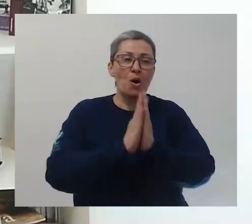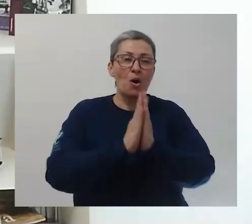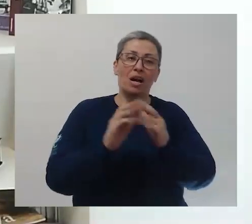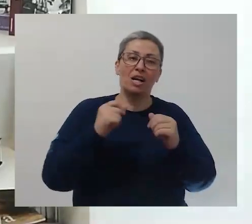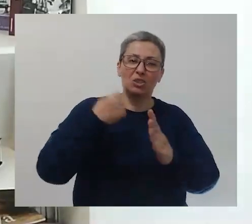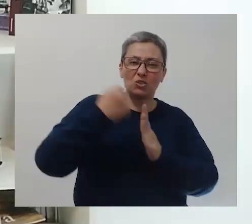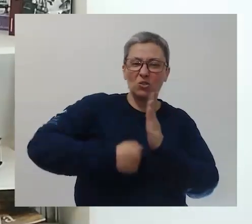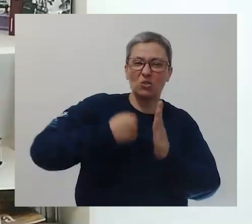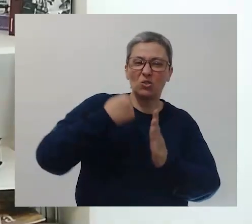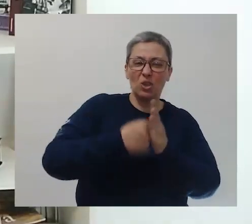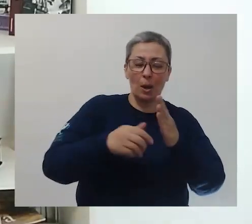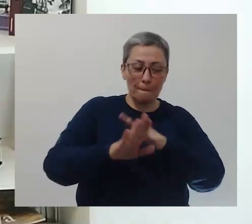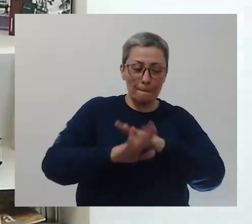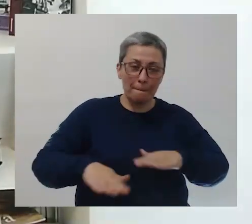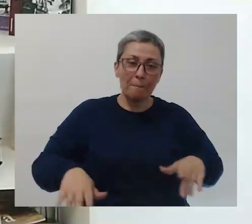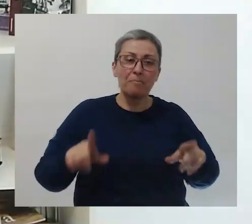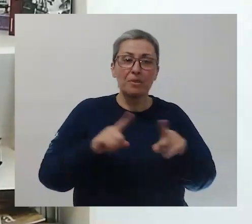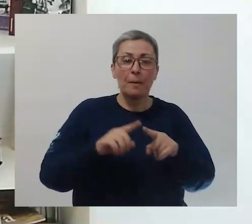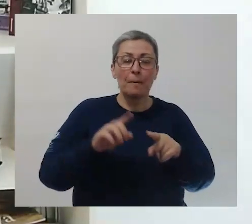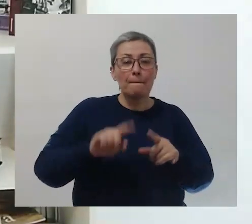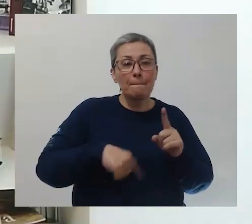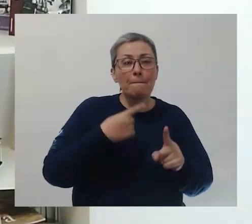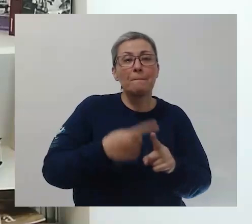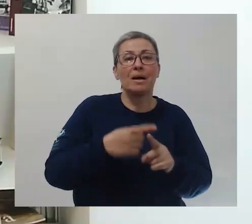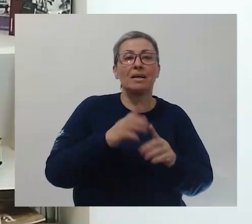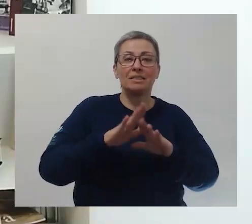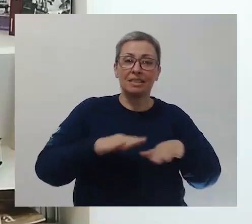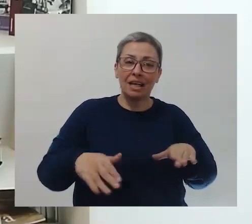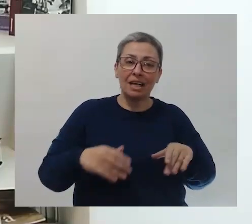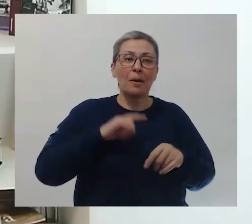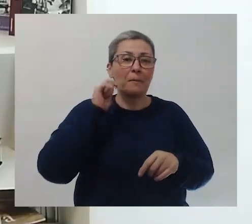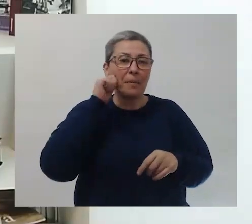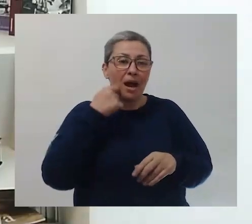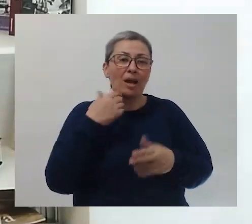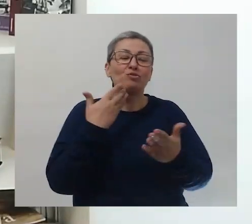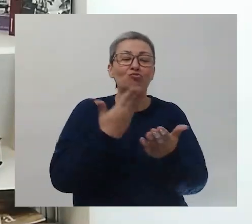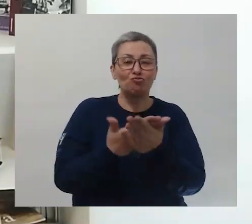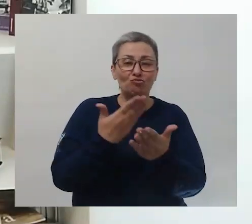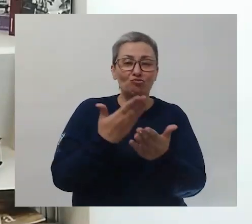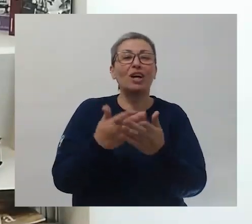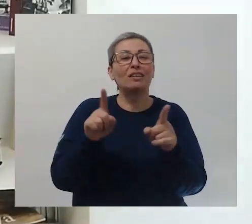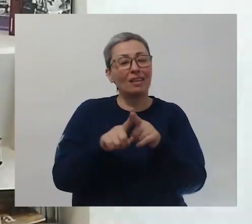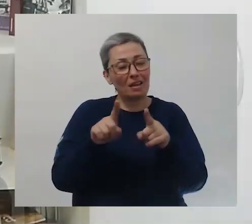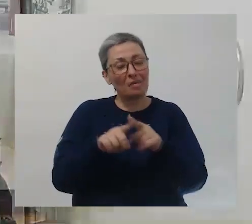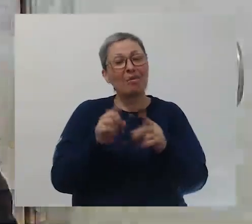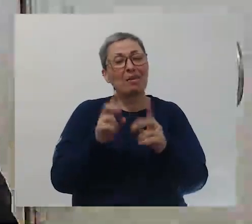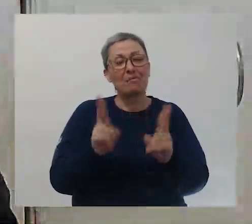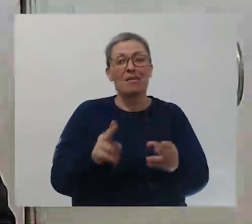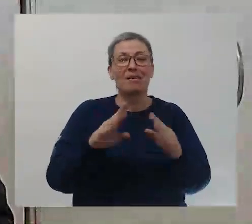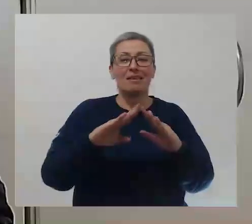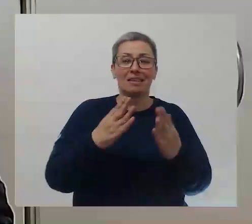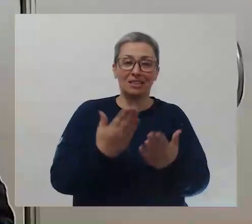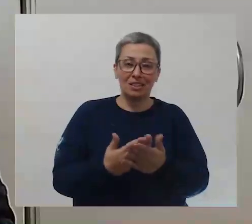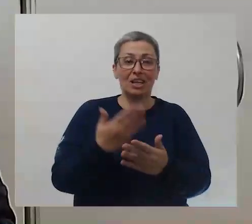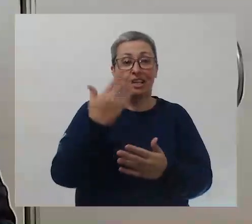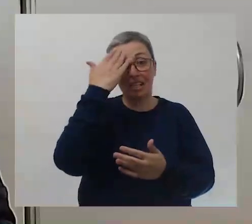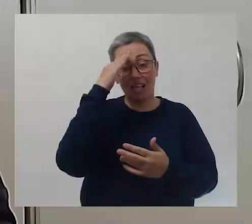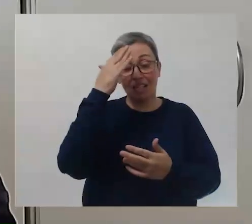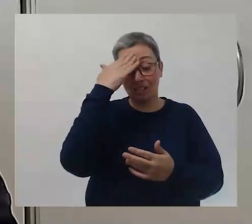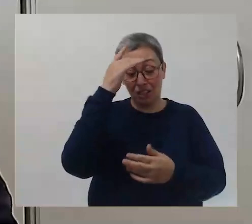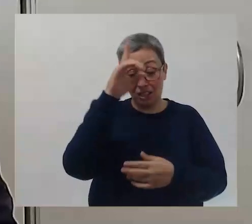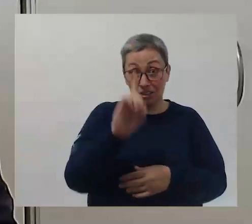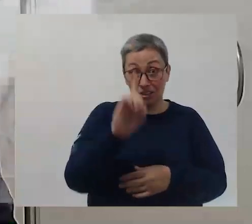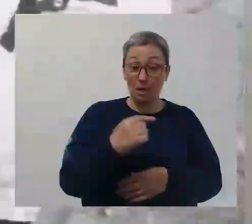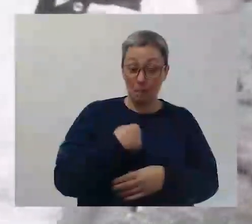seu ativismo infantil, mais crianças negras passaram a estudar na William Frantz. Entendendo seu